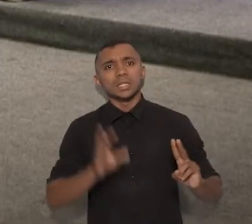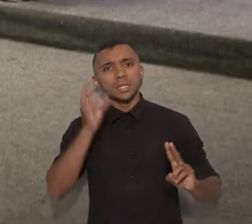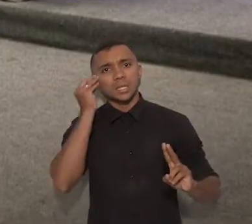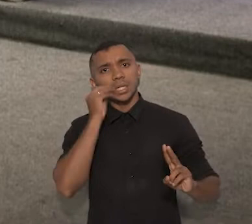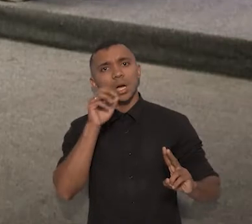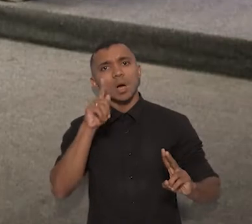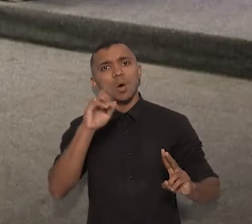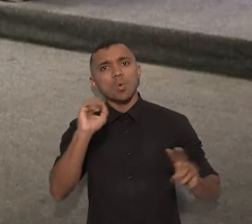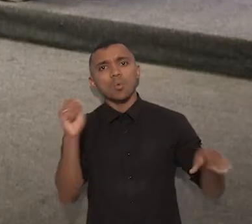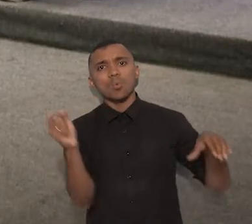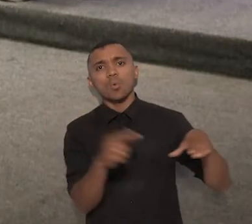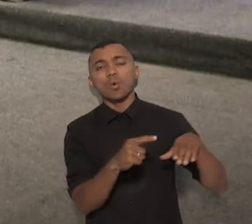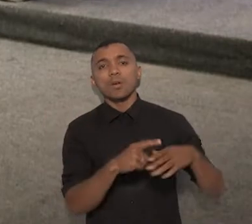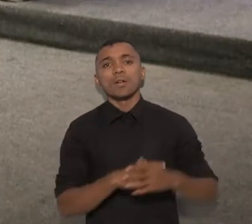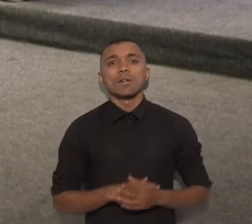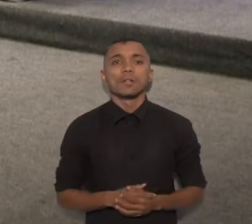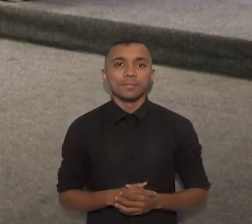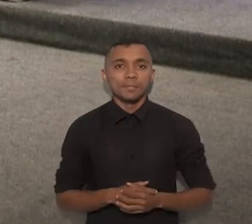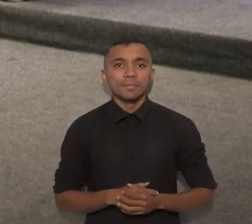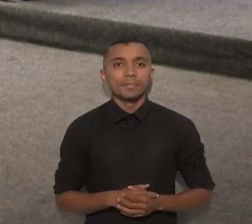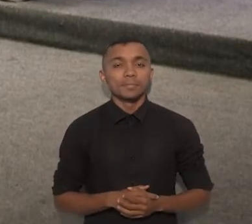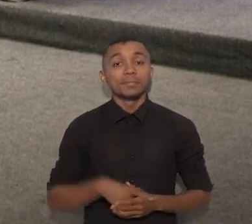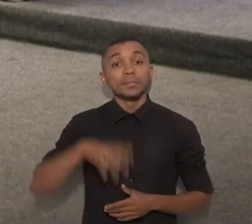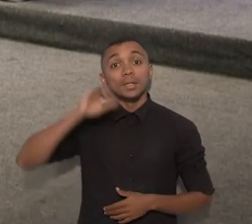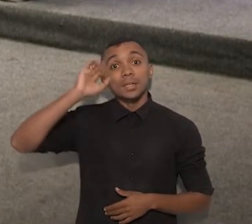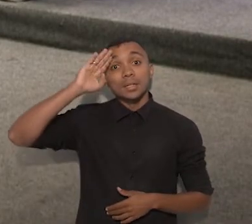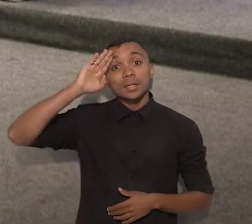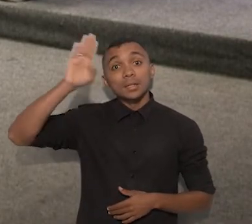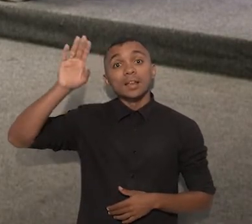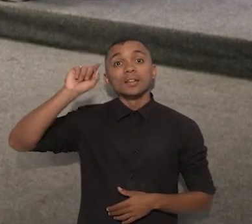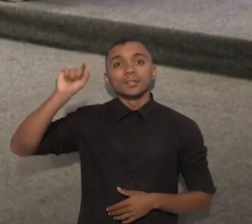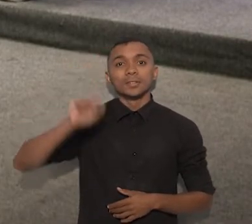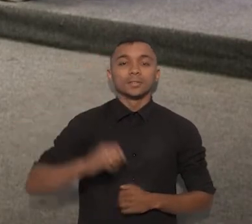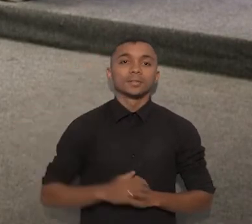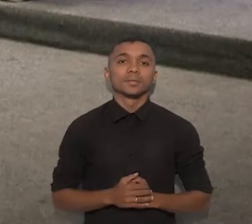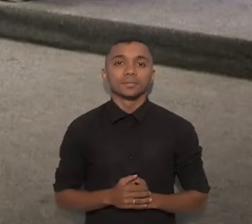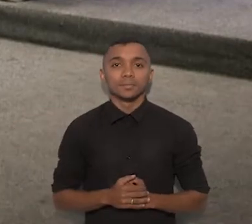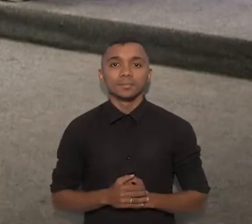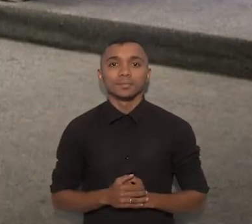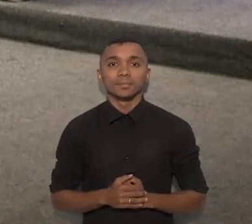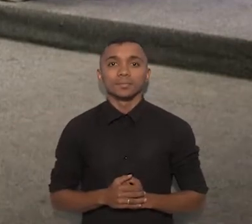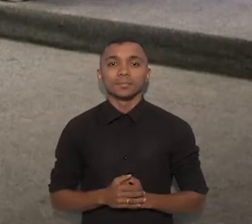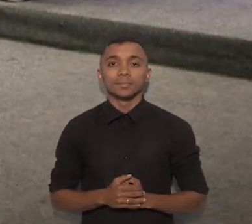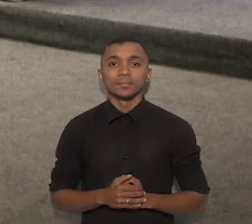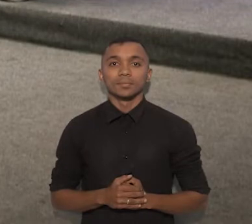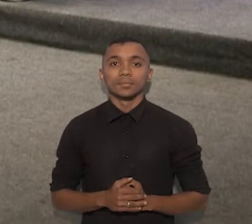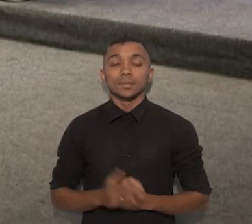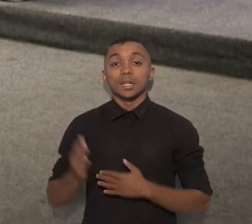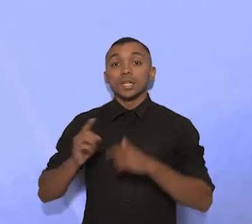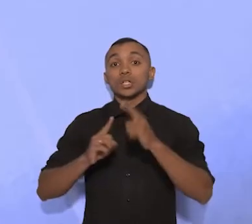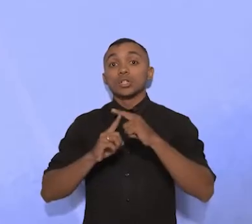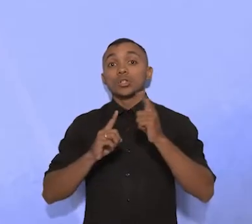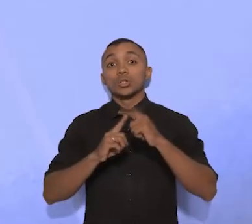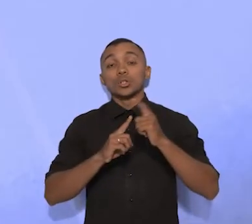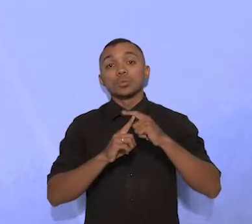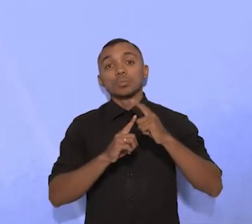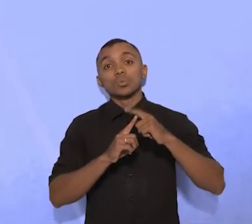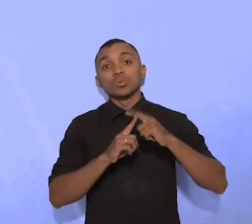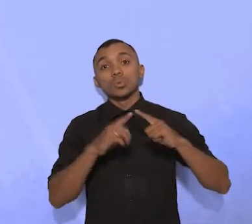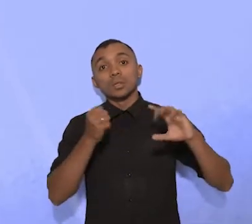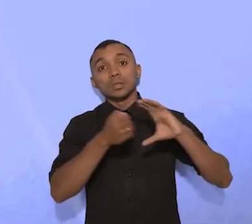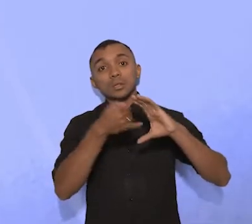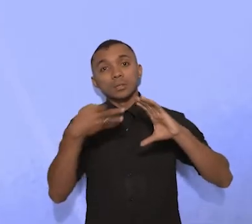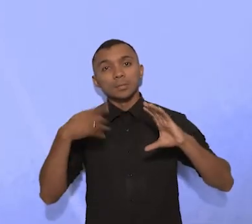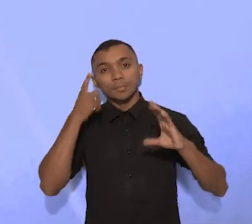aos 2 minutos. E principalmente porque as características são diferentes. A função, não é a posição, a função que